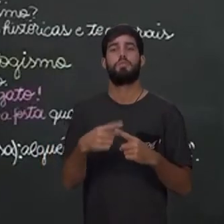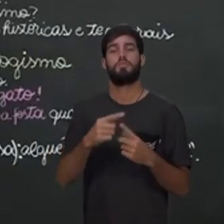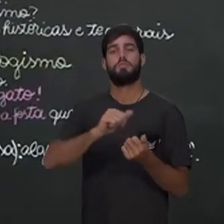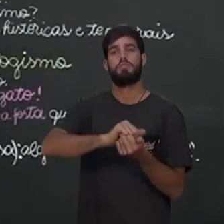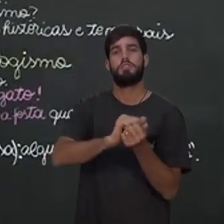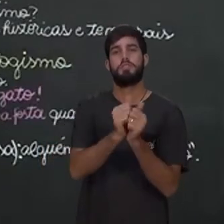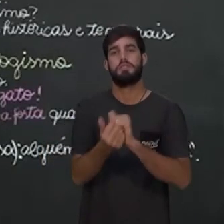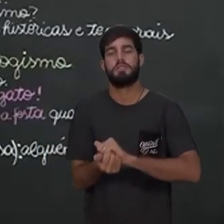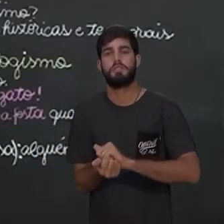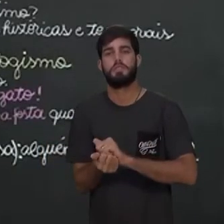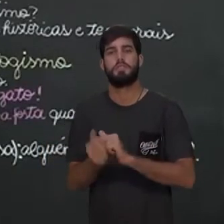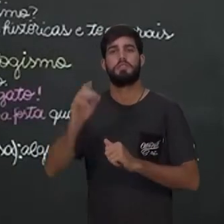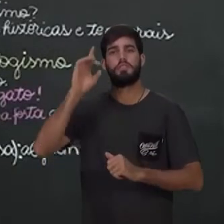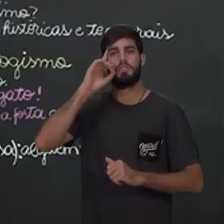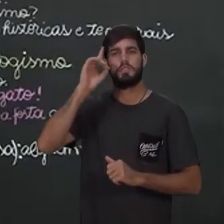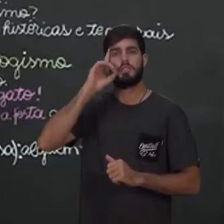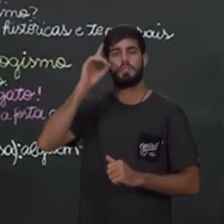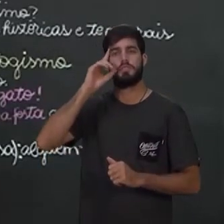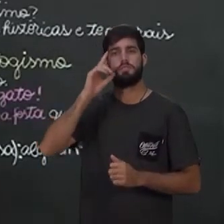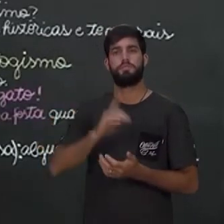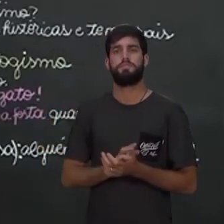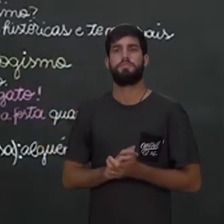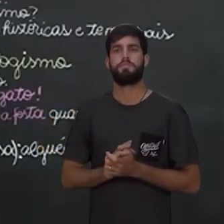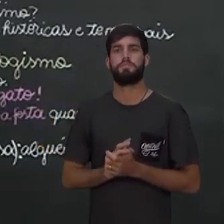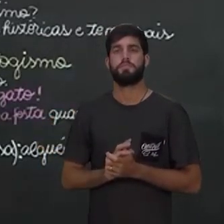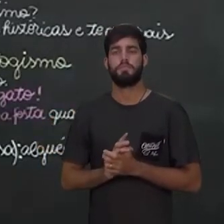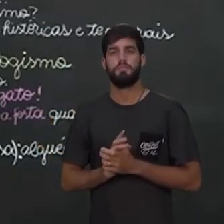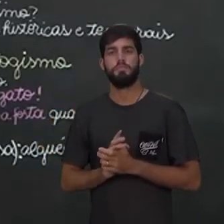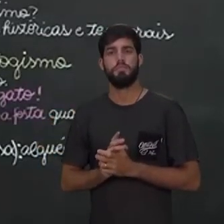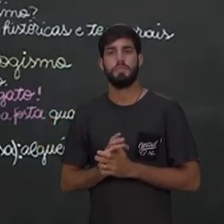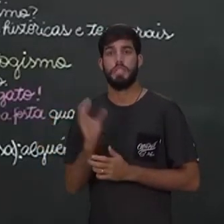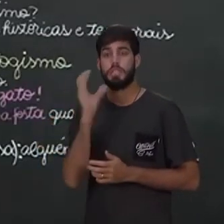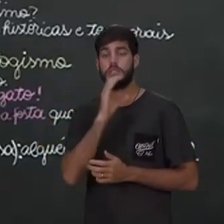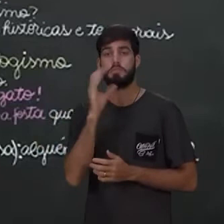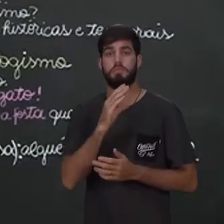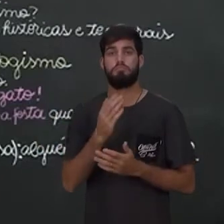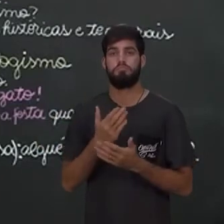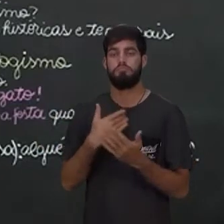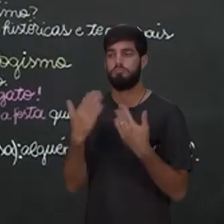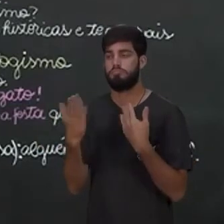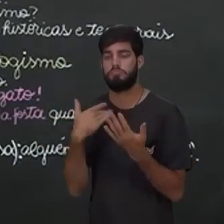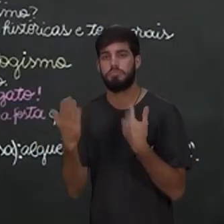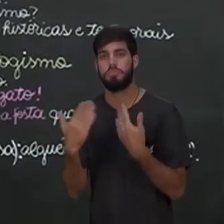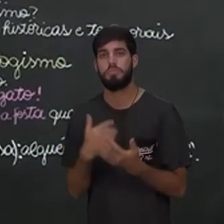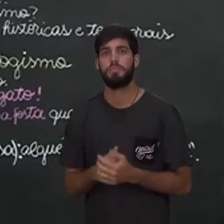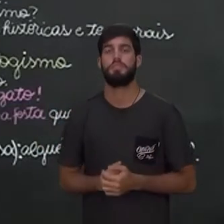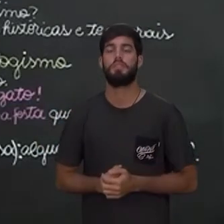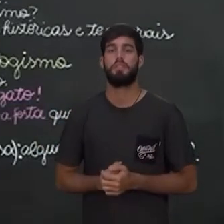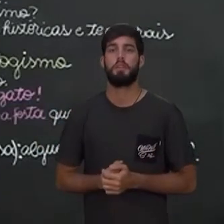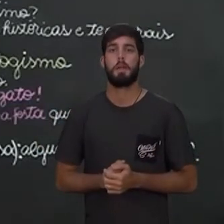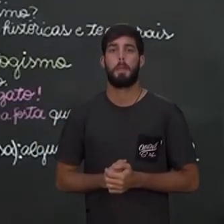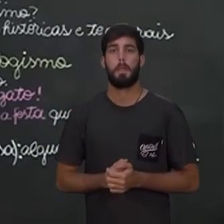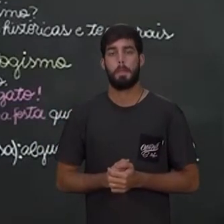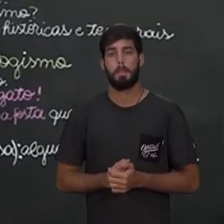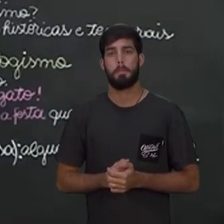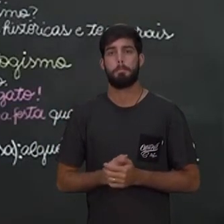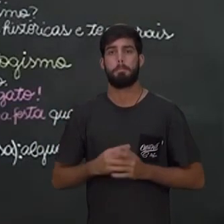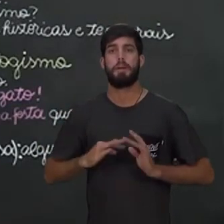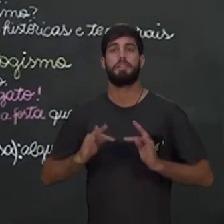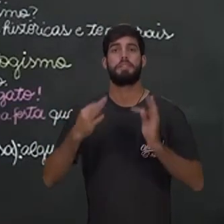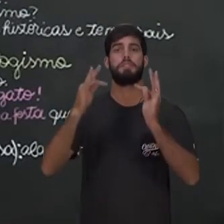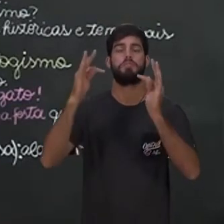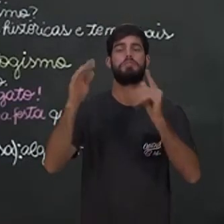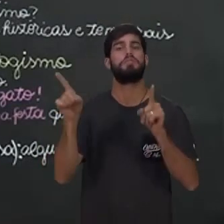adaptação à rotina deles, a linguagem, a rapidez com que tudo acontece nesses intervalos entre as gerações. A tecnologia